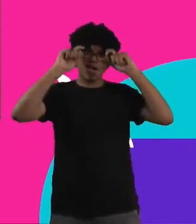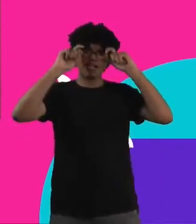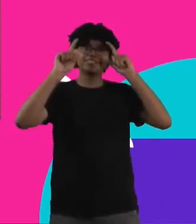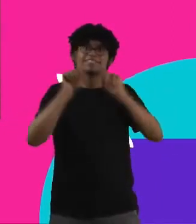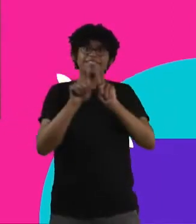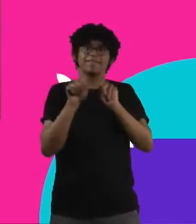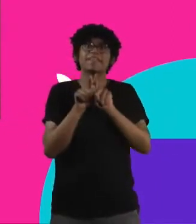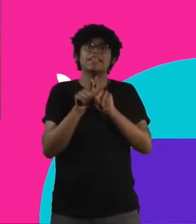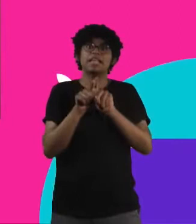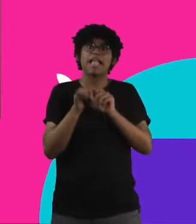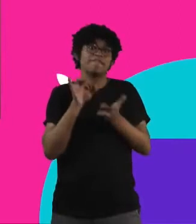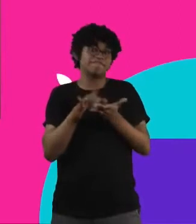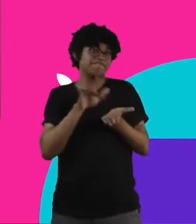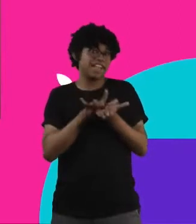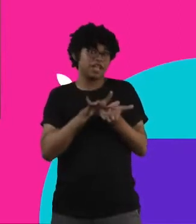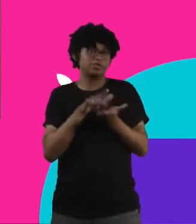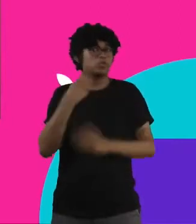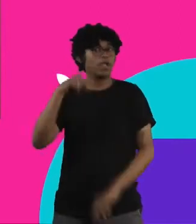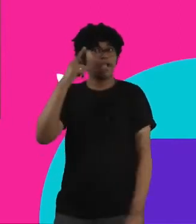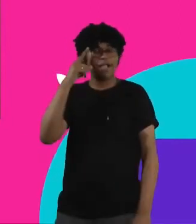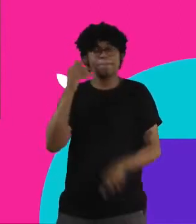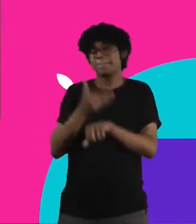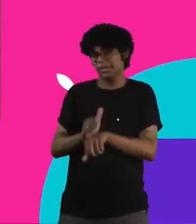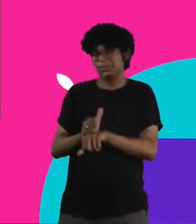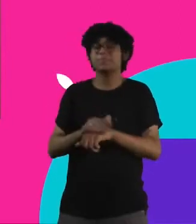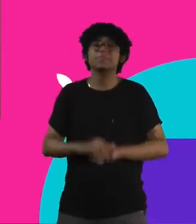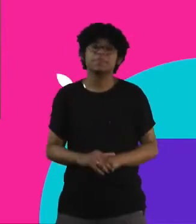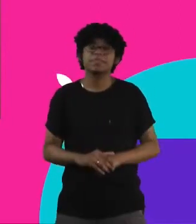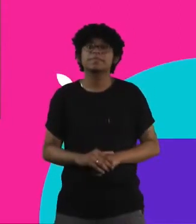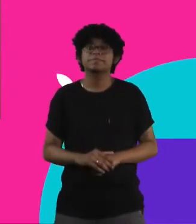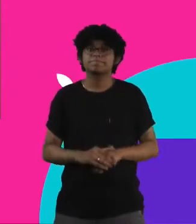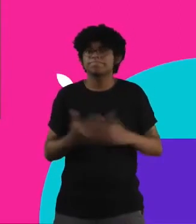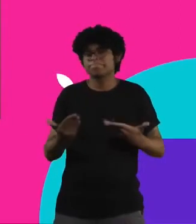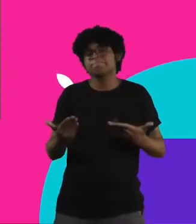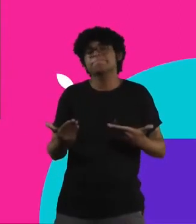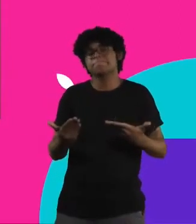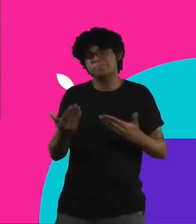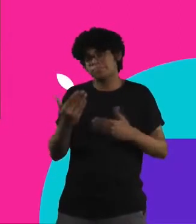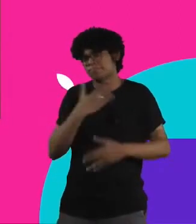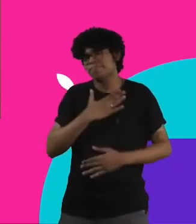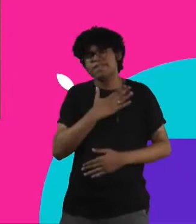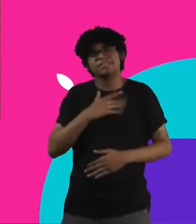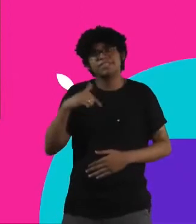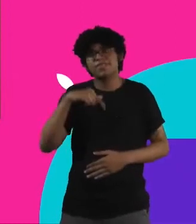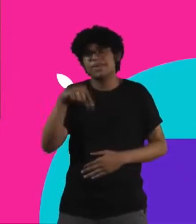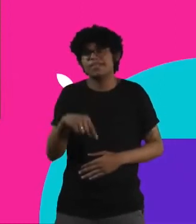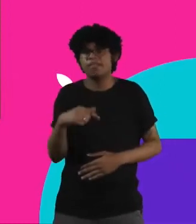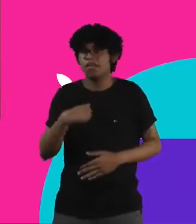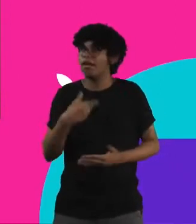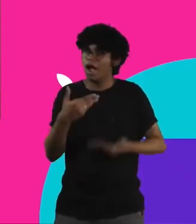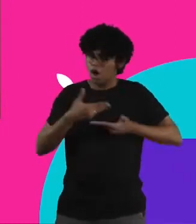acrílico com a haste em branco. E eu queria dizer também que é um prazer estar com vocês. Quando me fizeram um convite